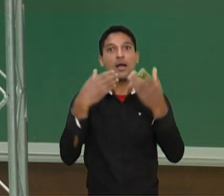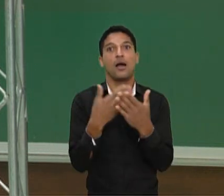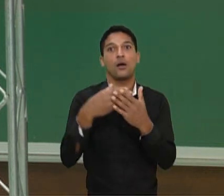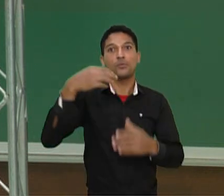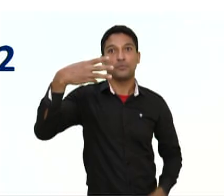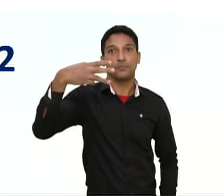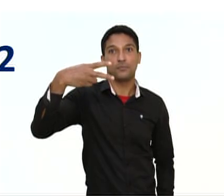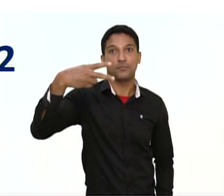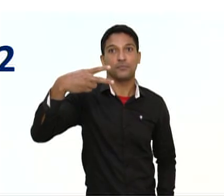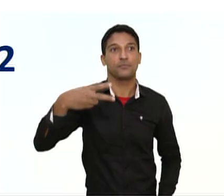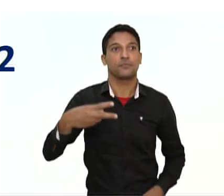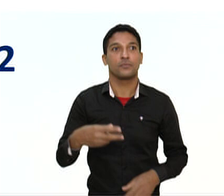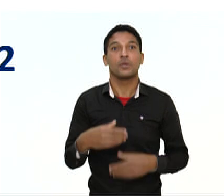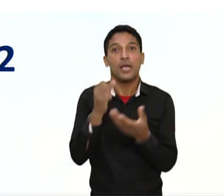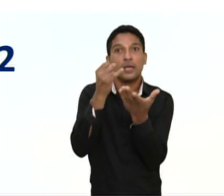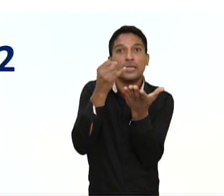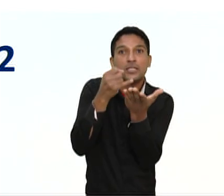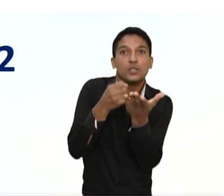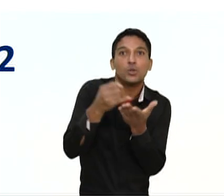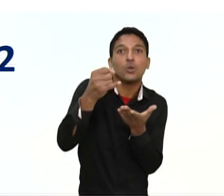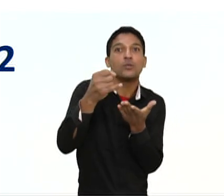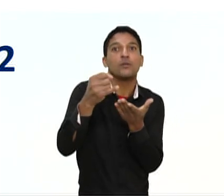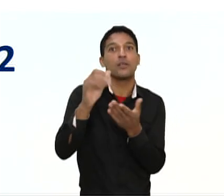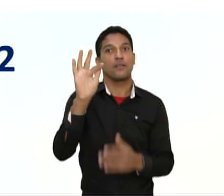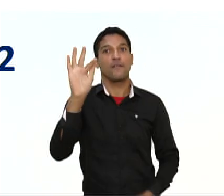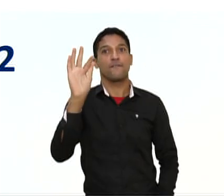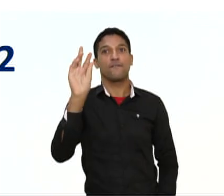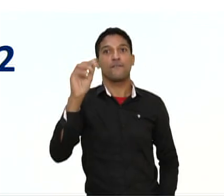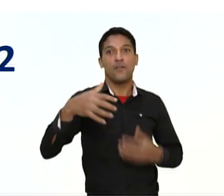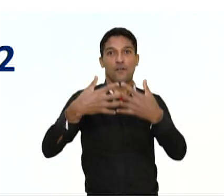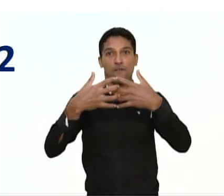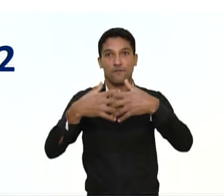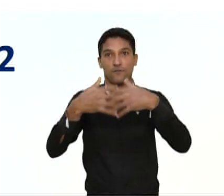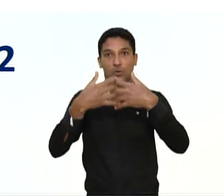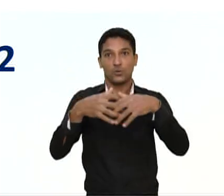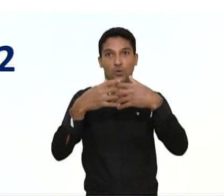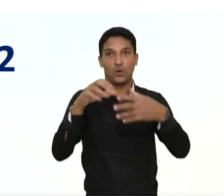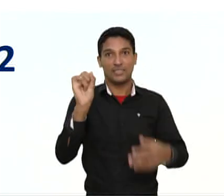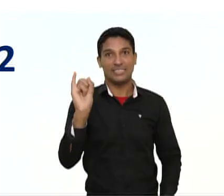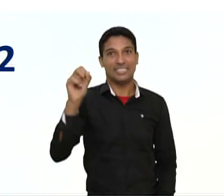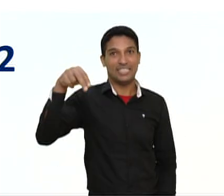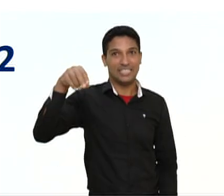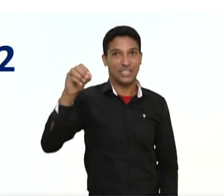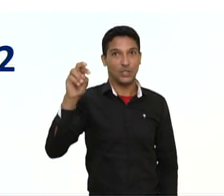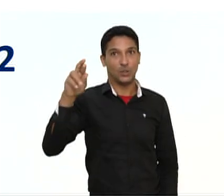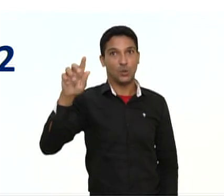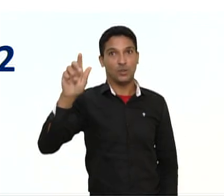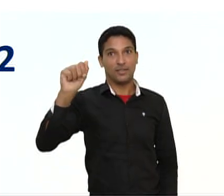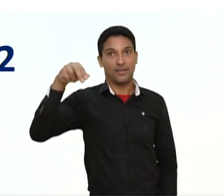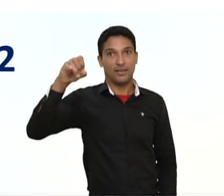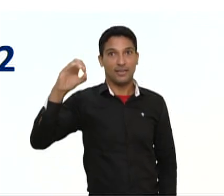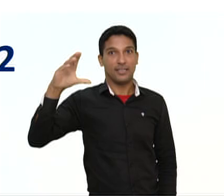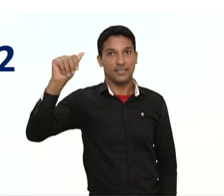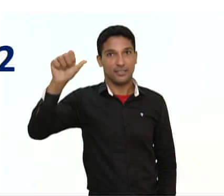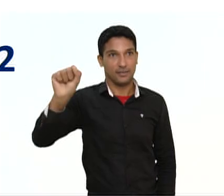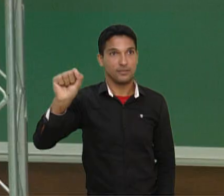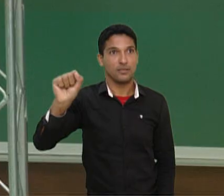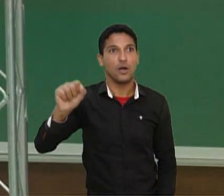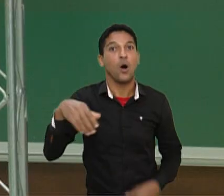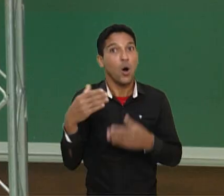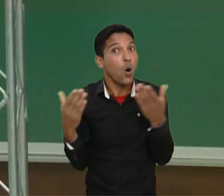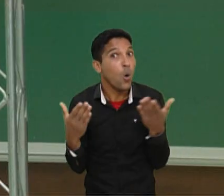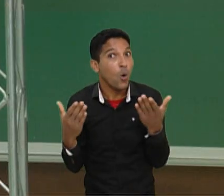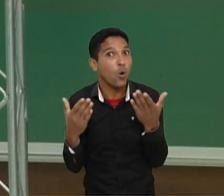32, introdução às funções inorgânicas. Perdão. Nós vamos trabalhar hoje,